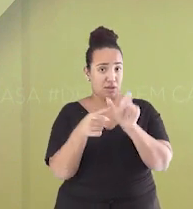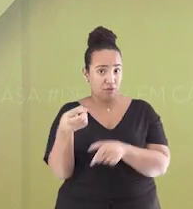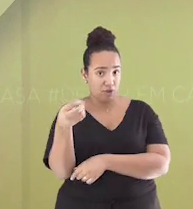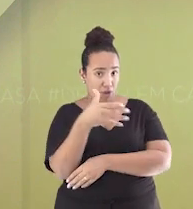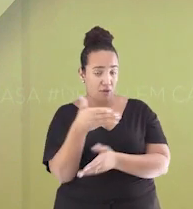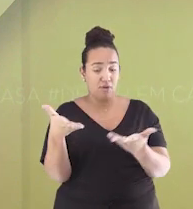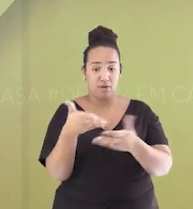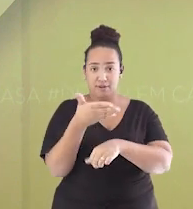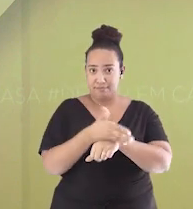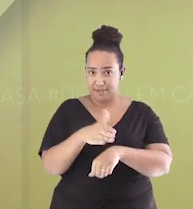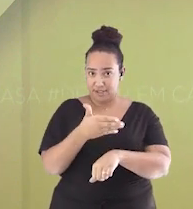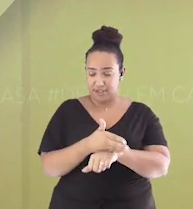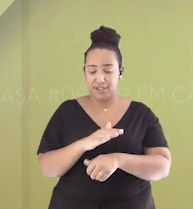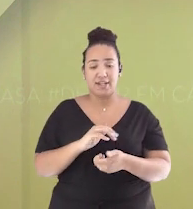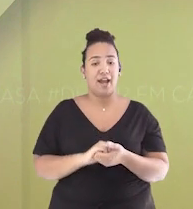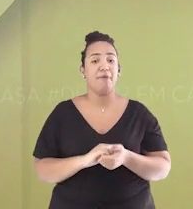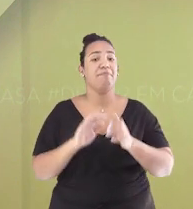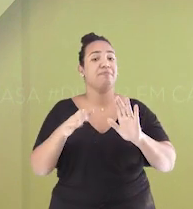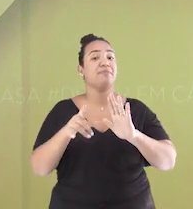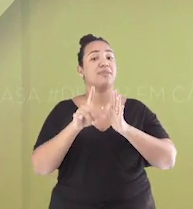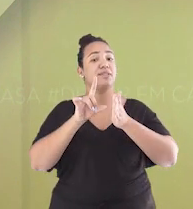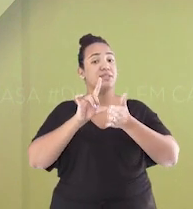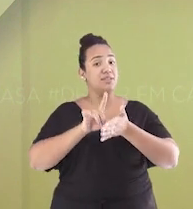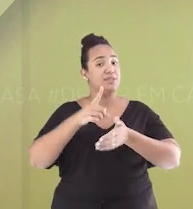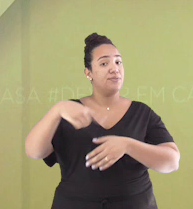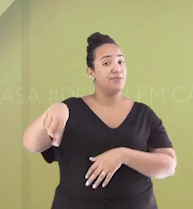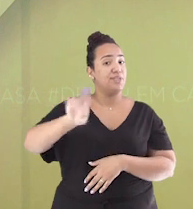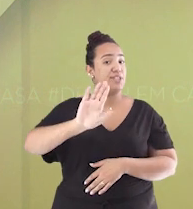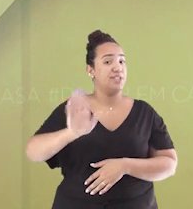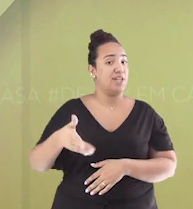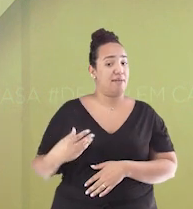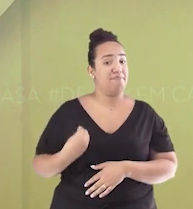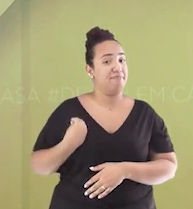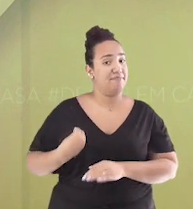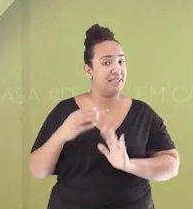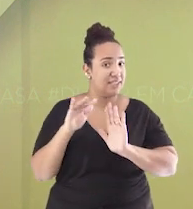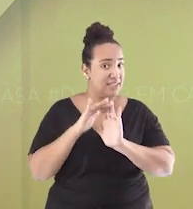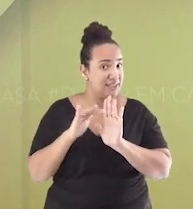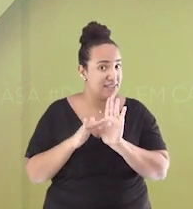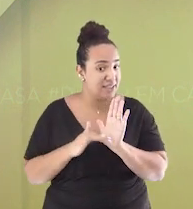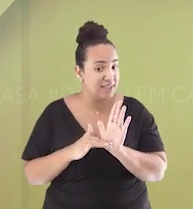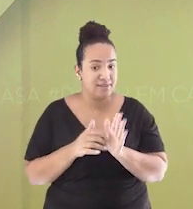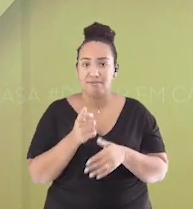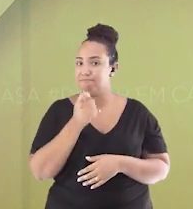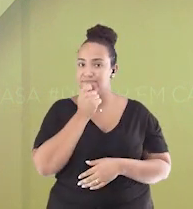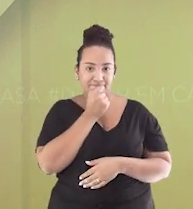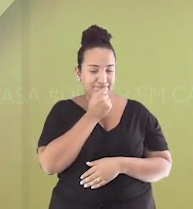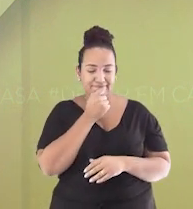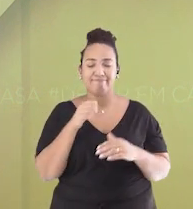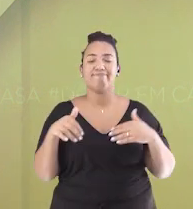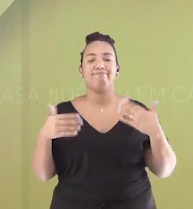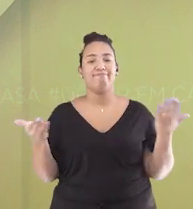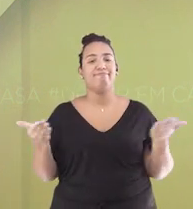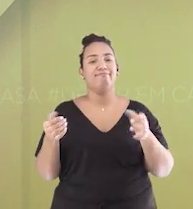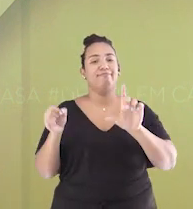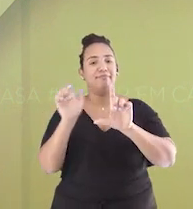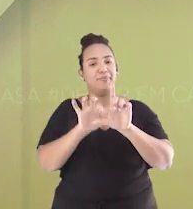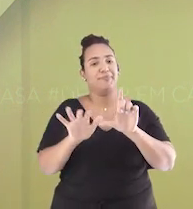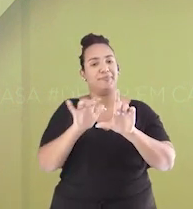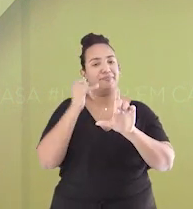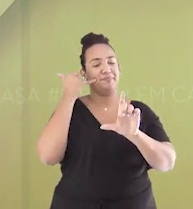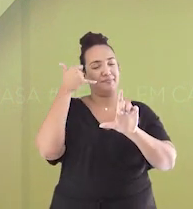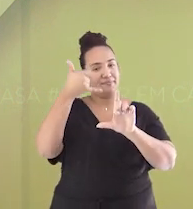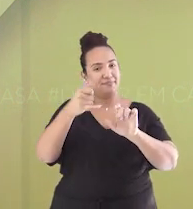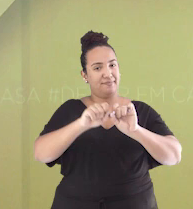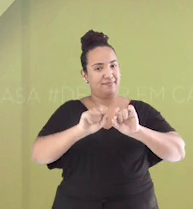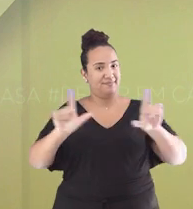vamos praticar o que aprendemos hoje? Mas já marcou sua presença na aula de hoje? Se ainda não, aponte o seu